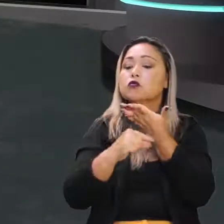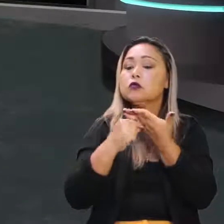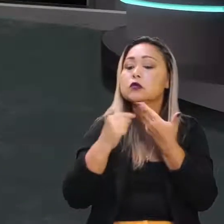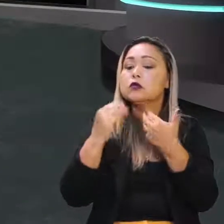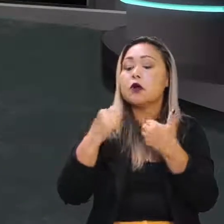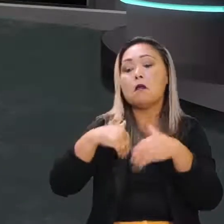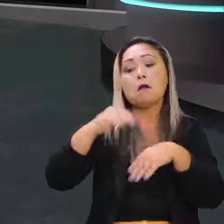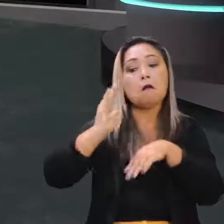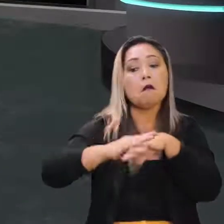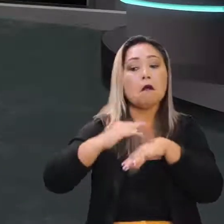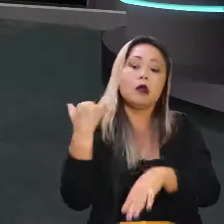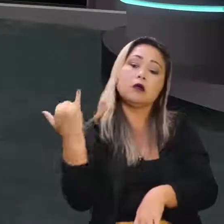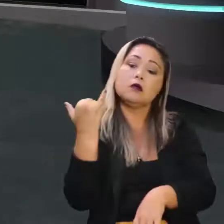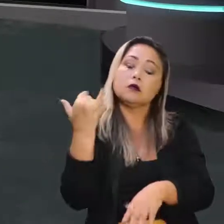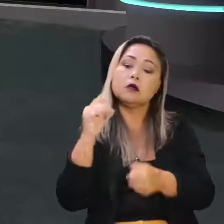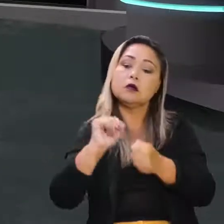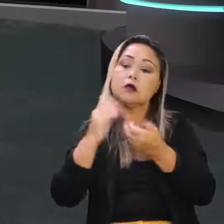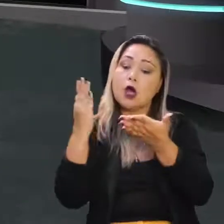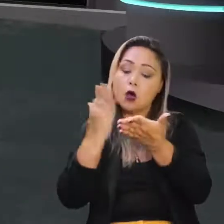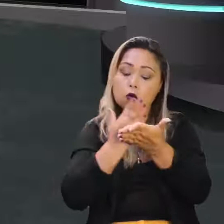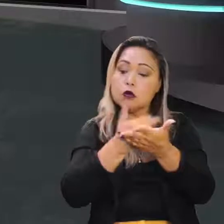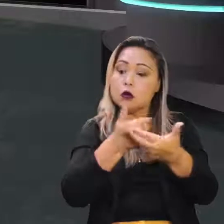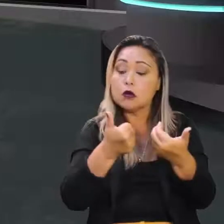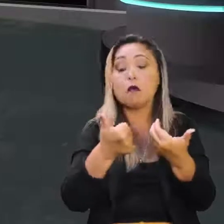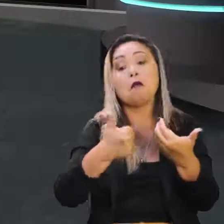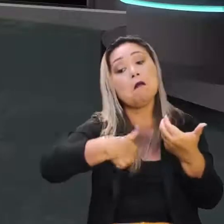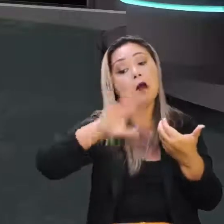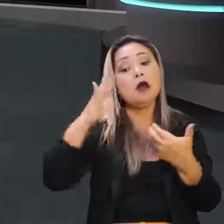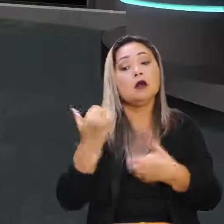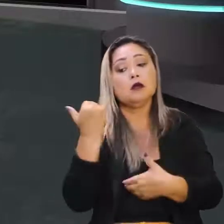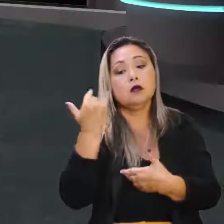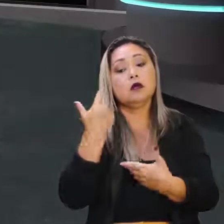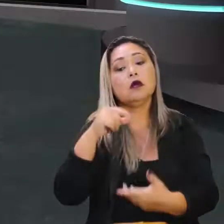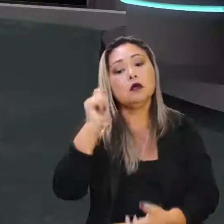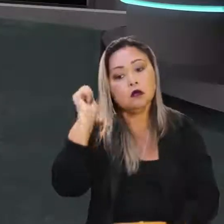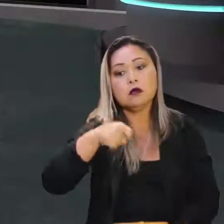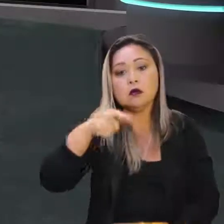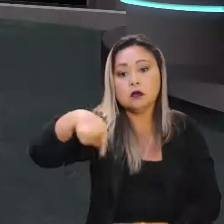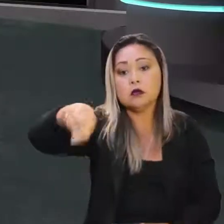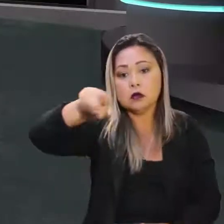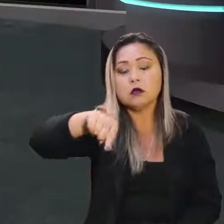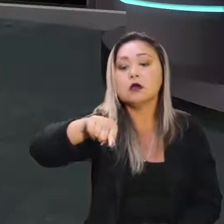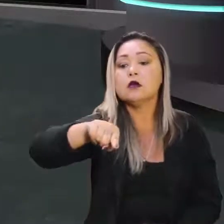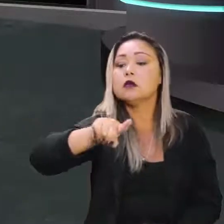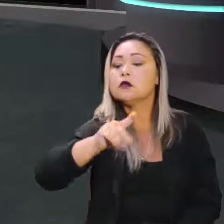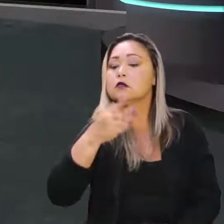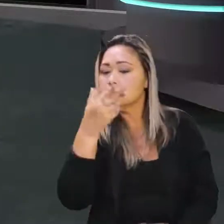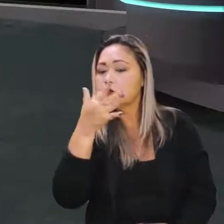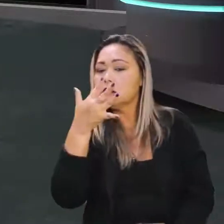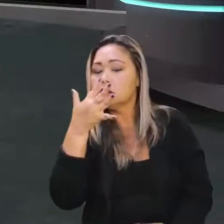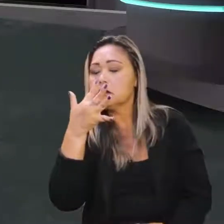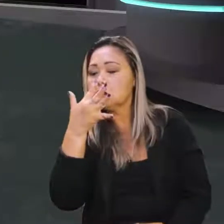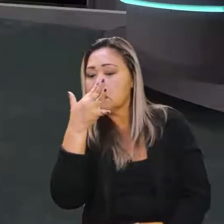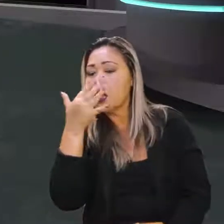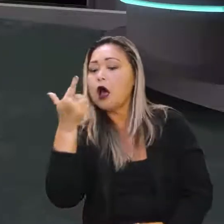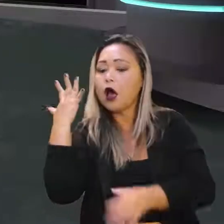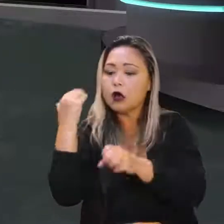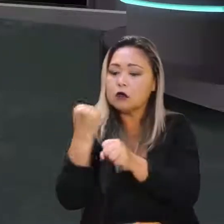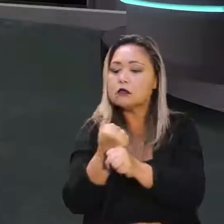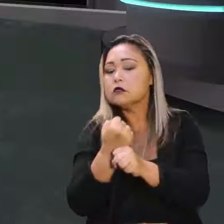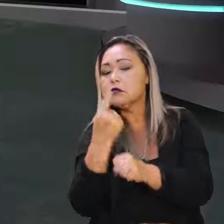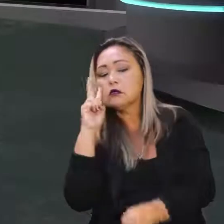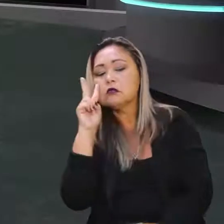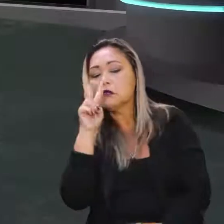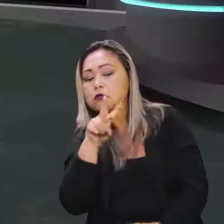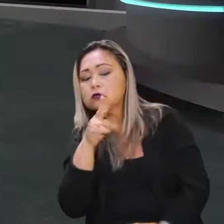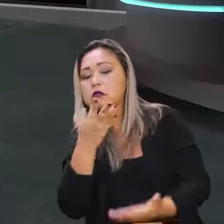escola e a sua obra mais representativa. Vale a pena você ficar lá, né, revisando, dando uma